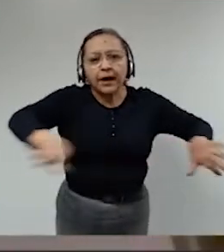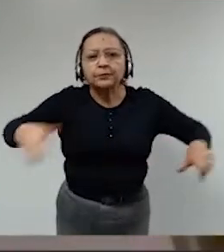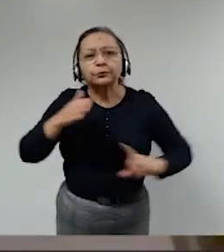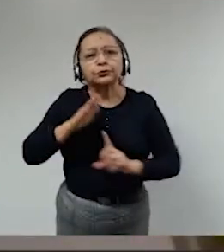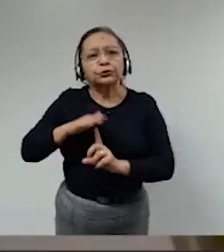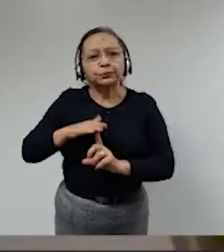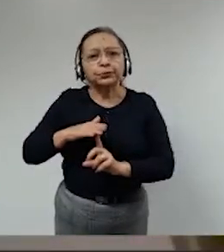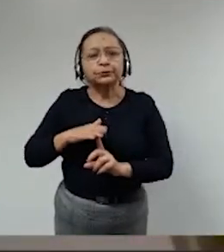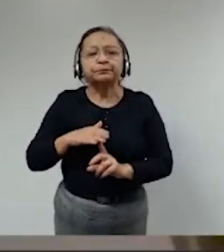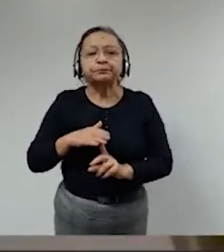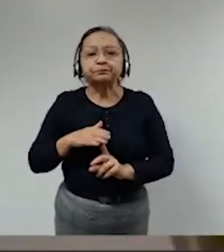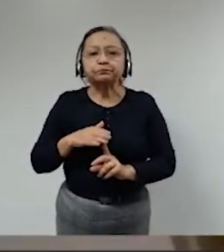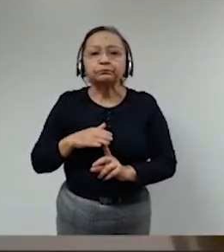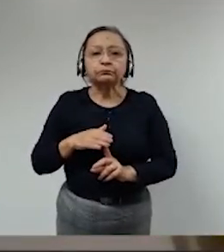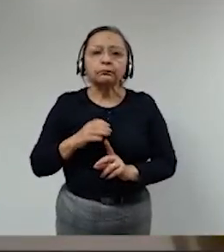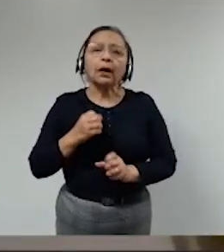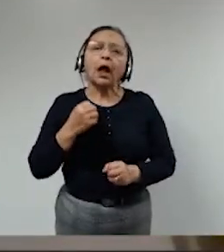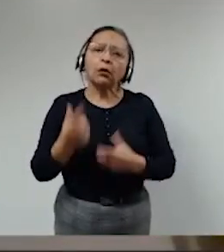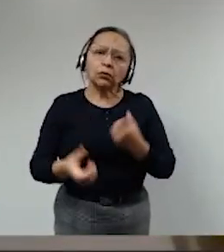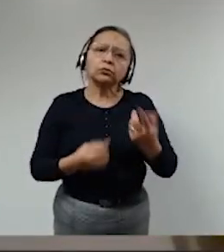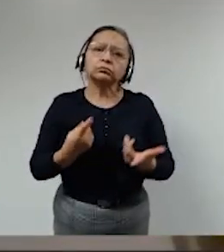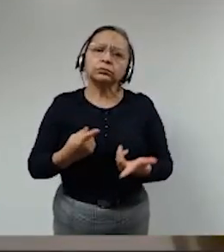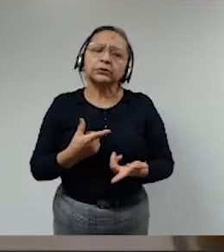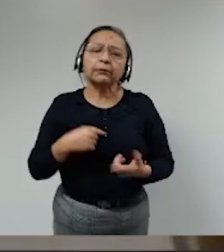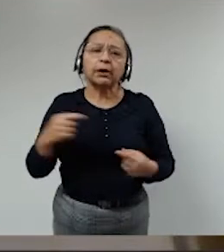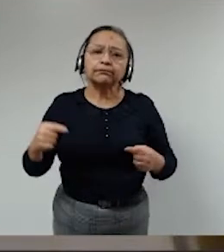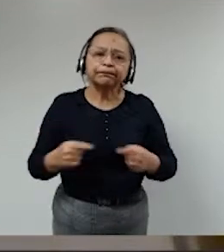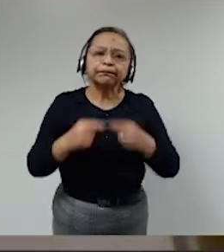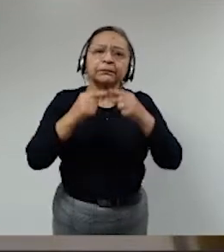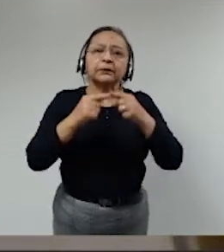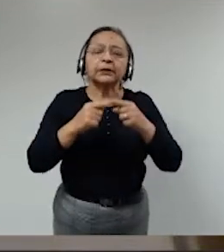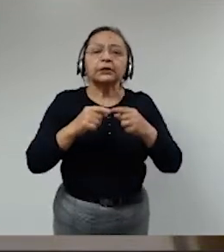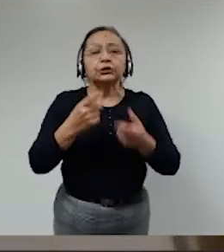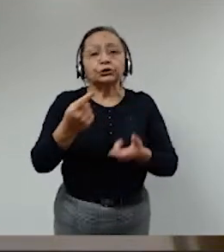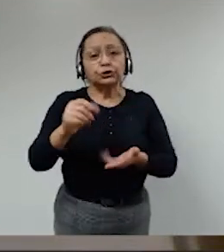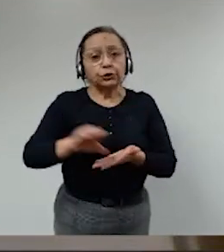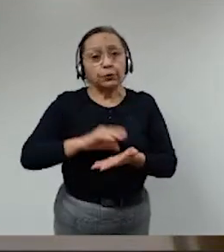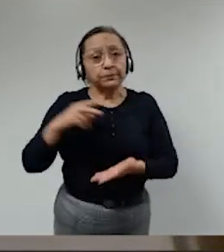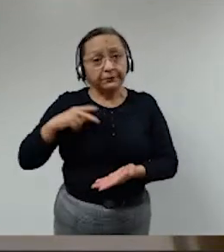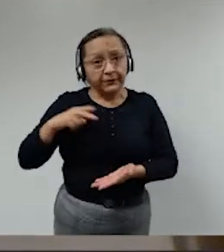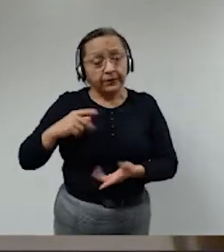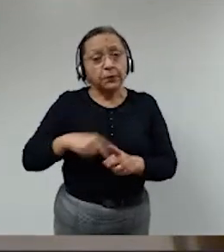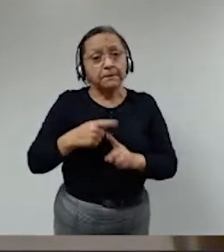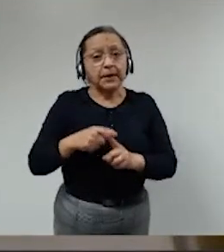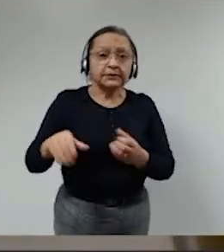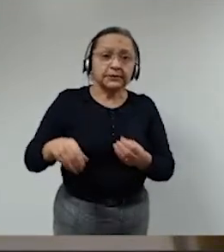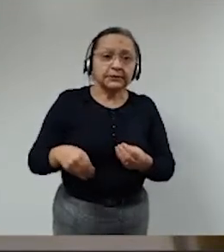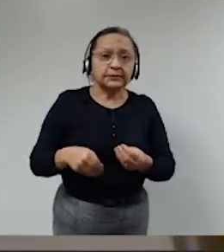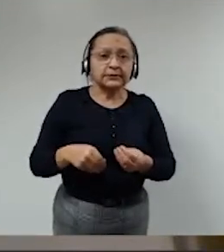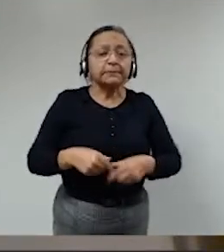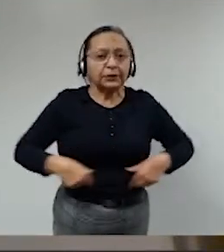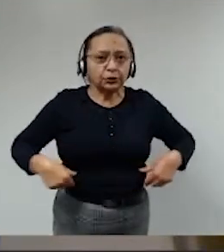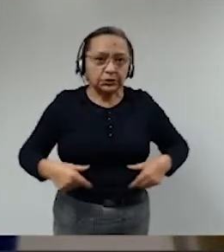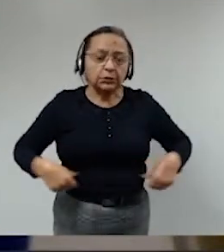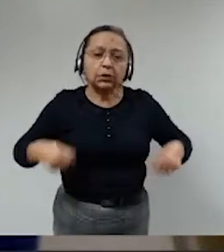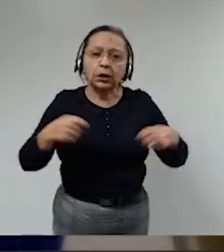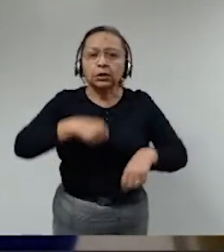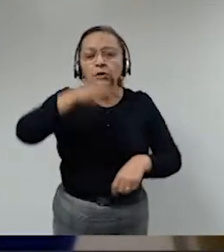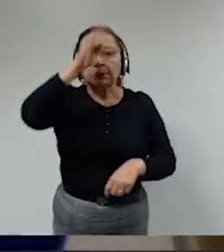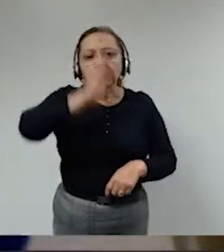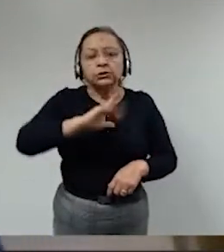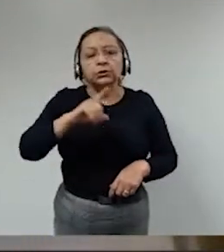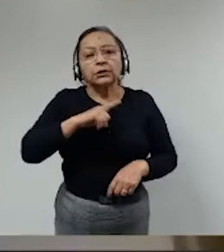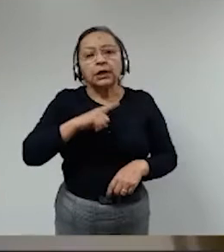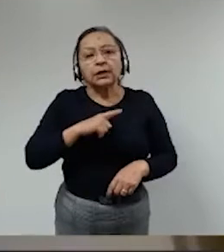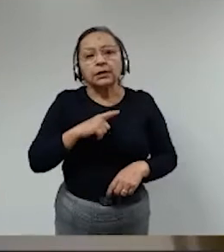modalidades e, em alguns casos, uma combinação de recursos privados com subsídios. No caso do Brasil, a gente tem uma singularidade, que eu